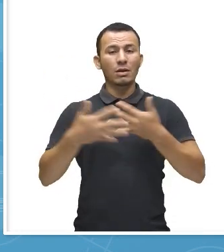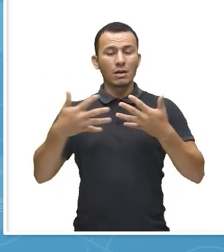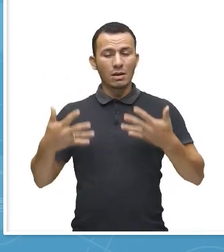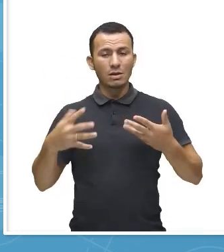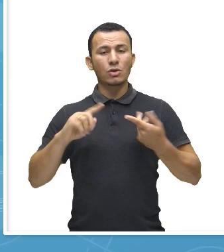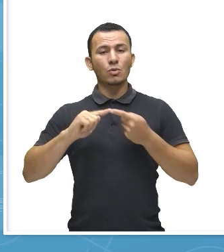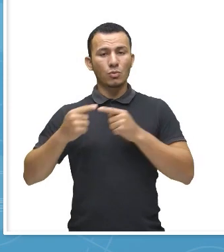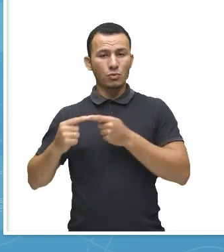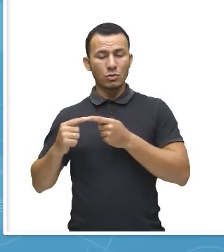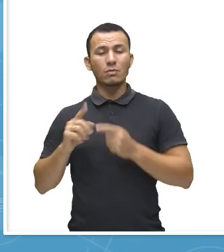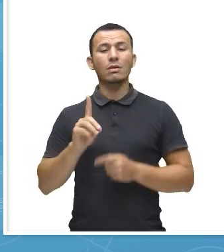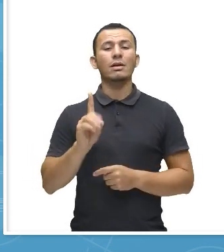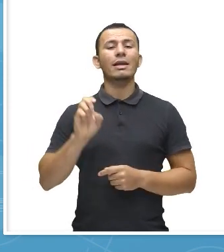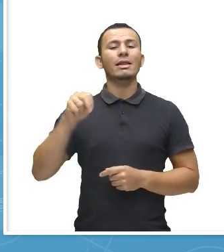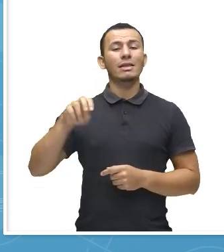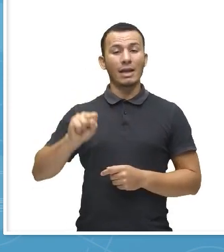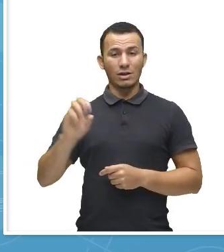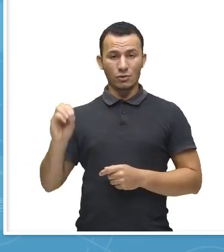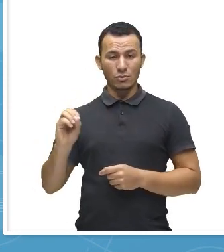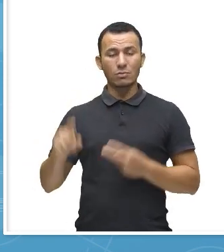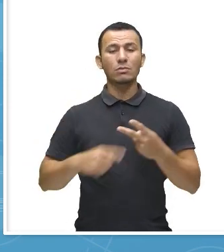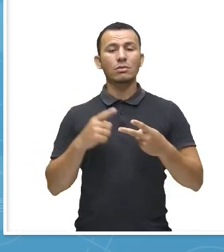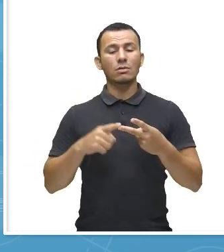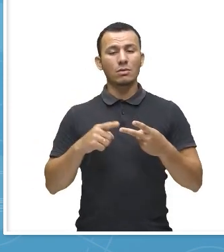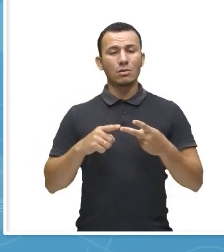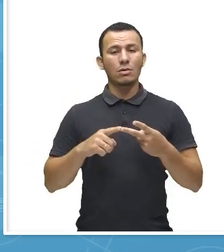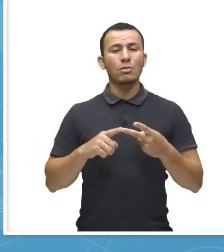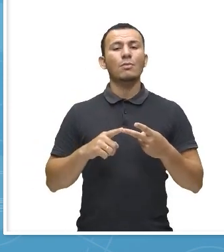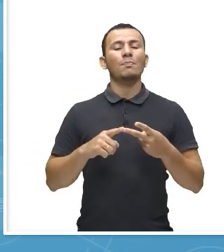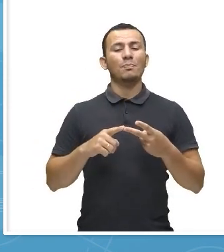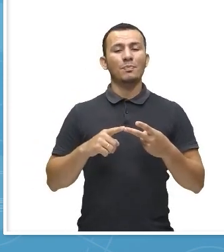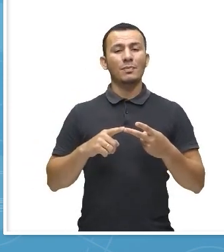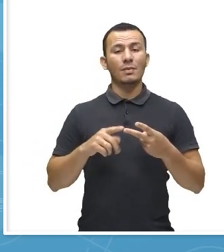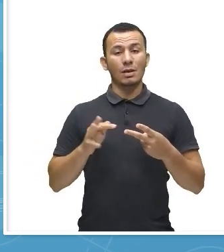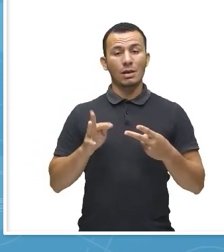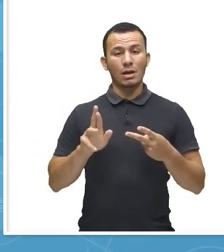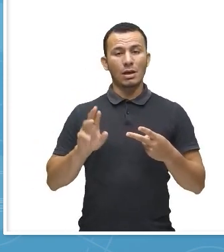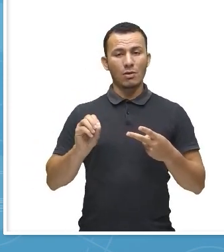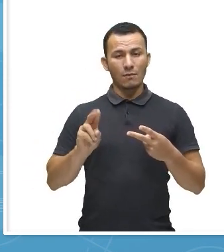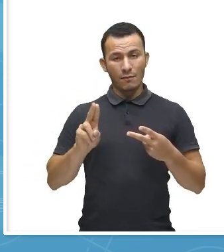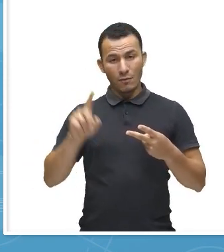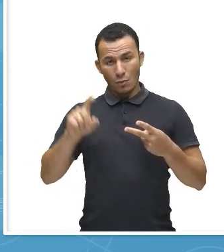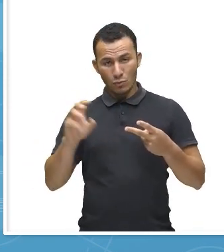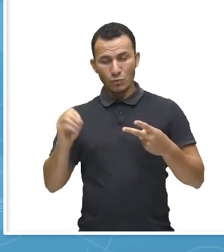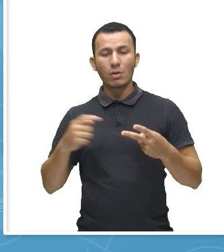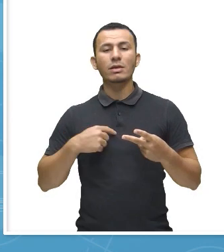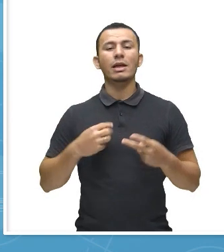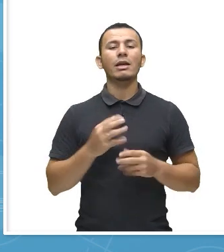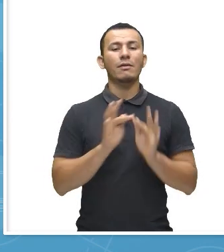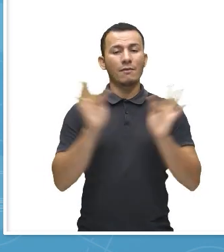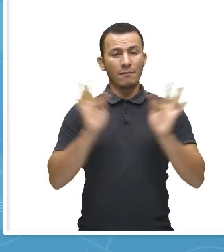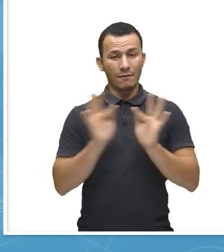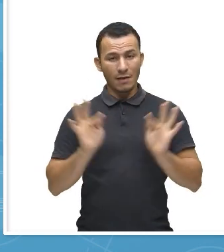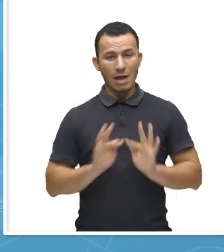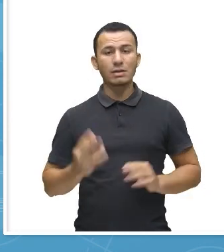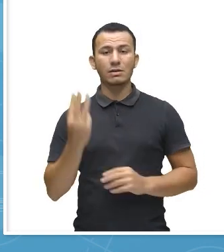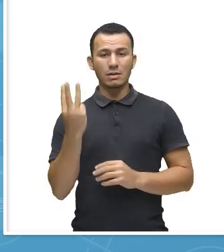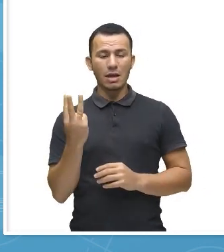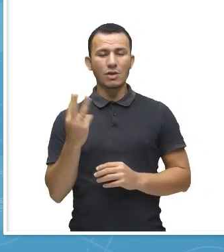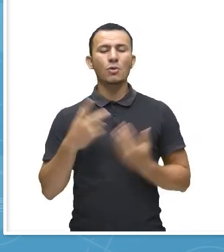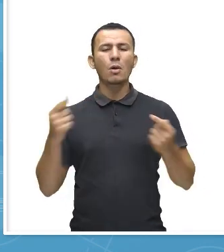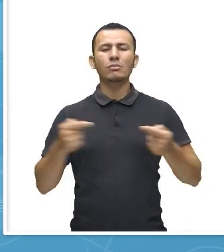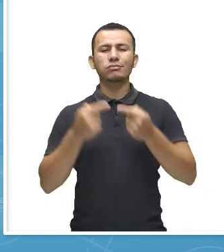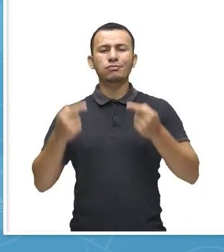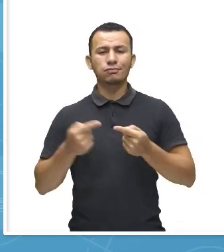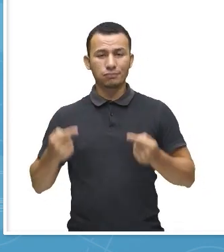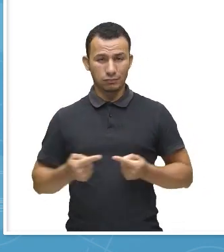conjuntivo denso, e a letra B, sobre o tecido conjuntivo frouxo. E aí nós temos 3 frases, né, para vocês dizerem a qual se refere.